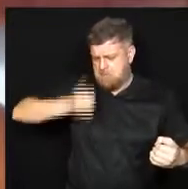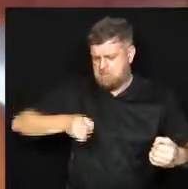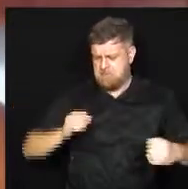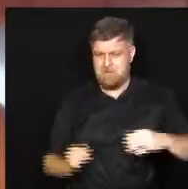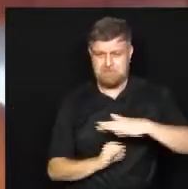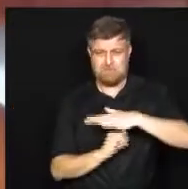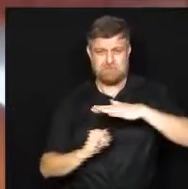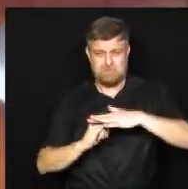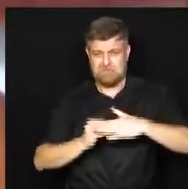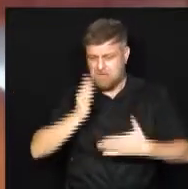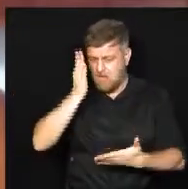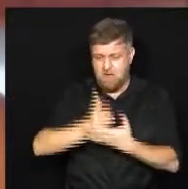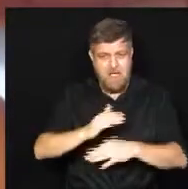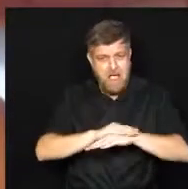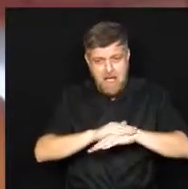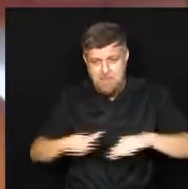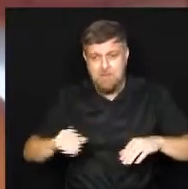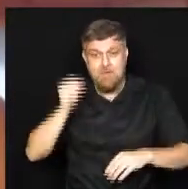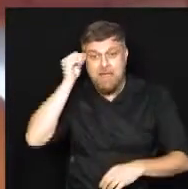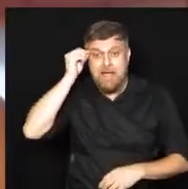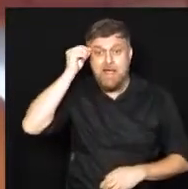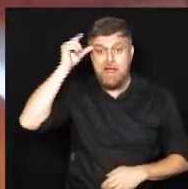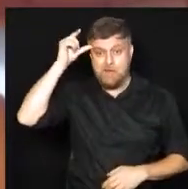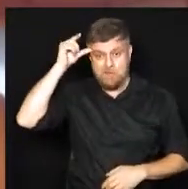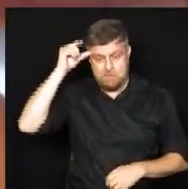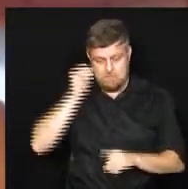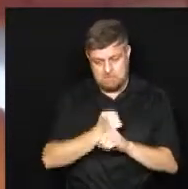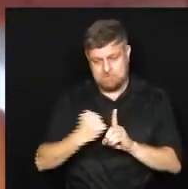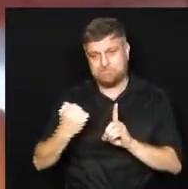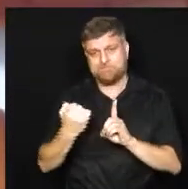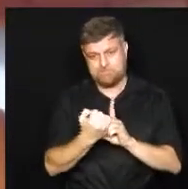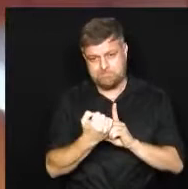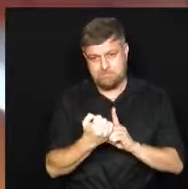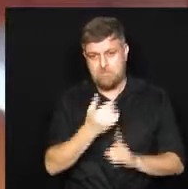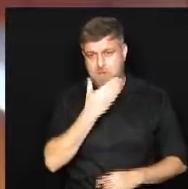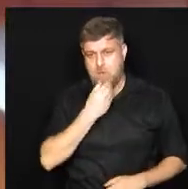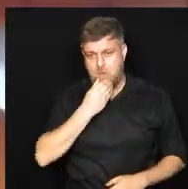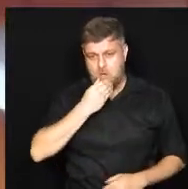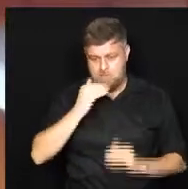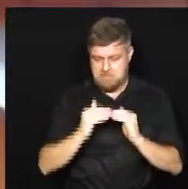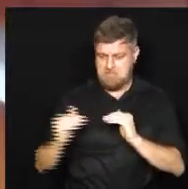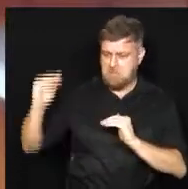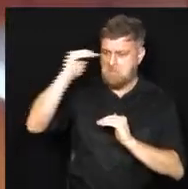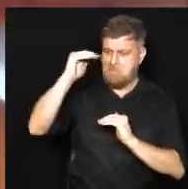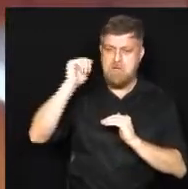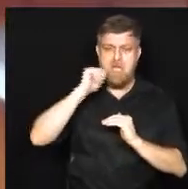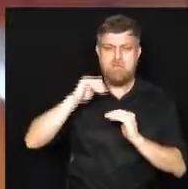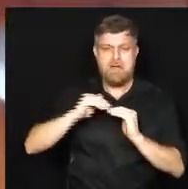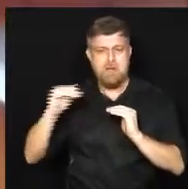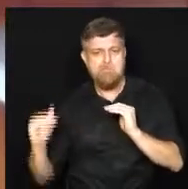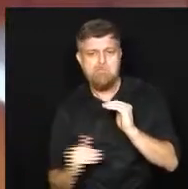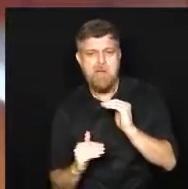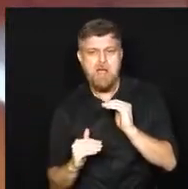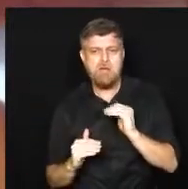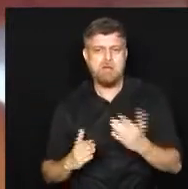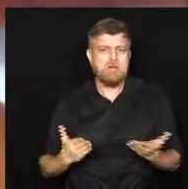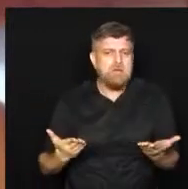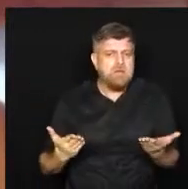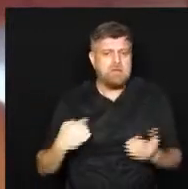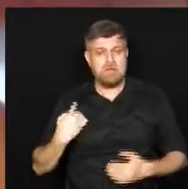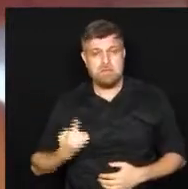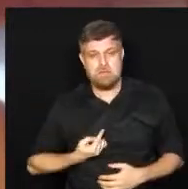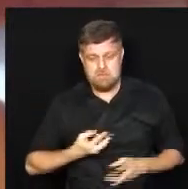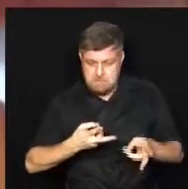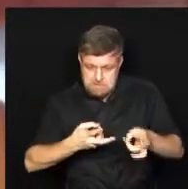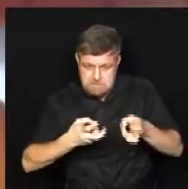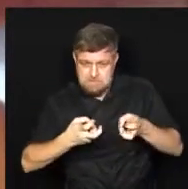institucional e o machismo cultural que está na nossa sociedade. Então, nós começamos, então, com essa identificação que o mais importante